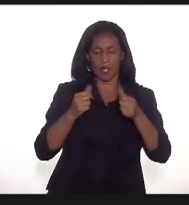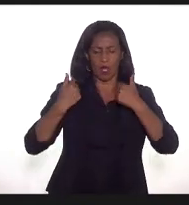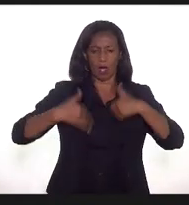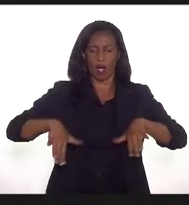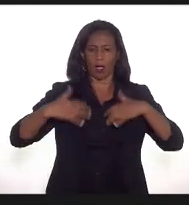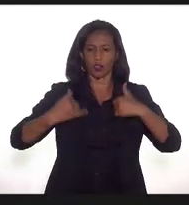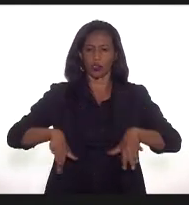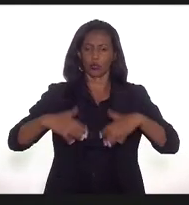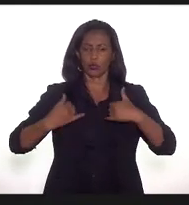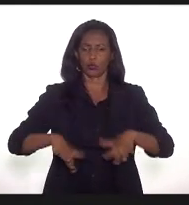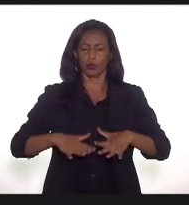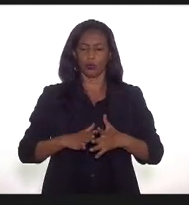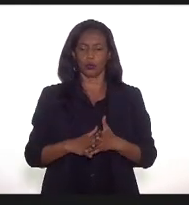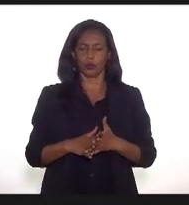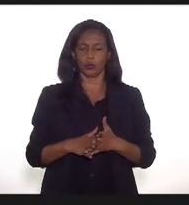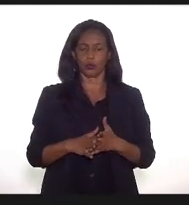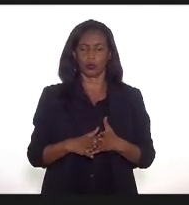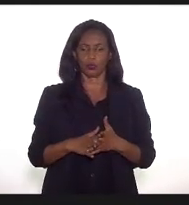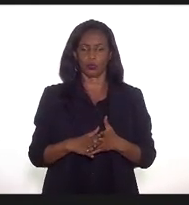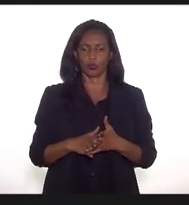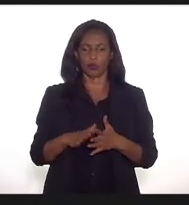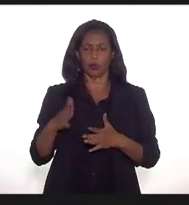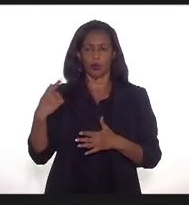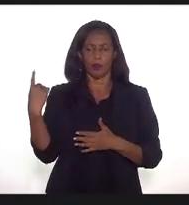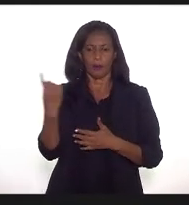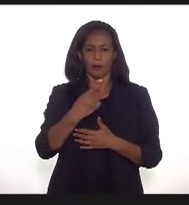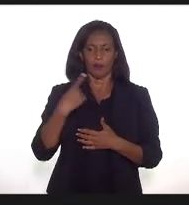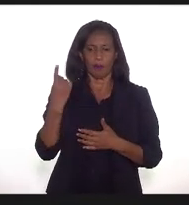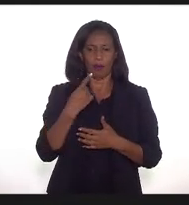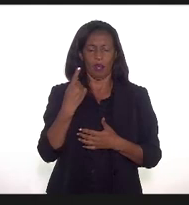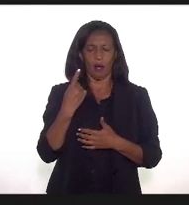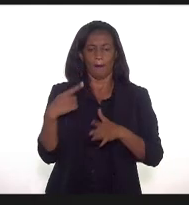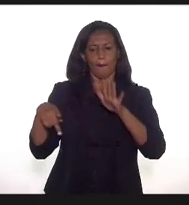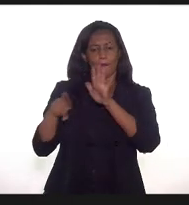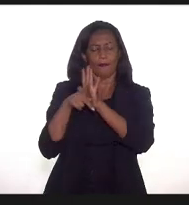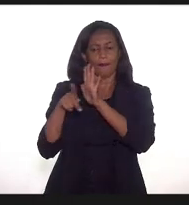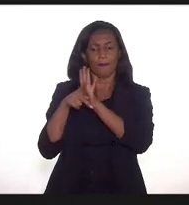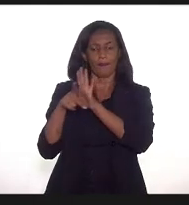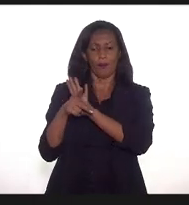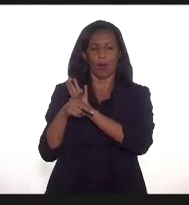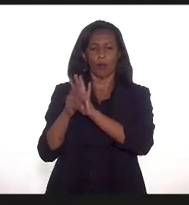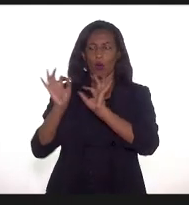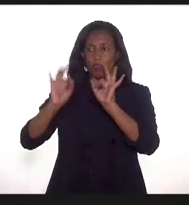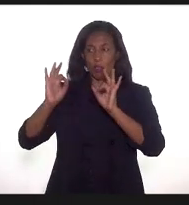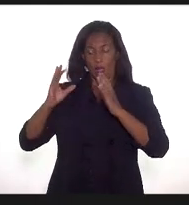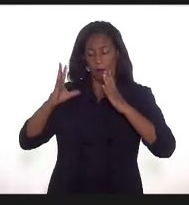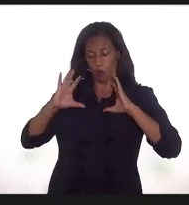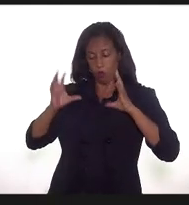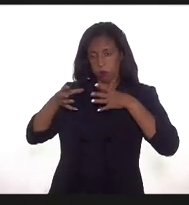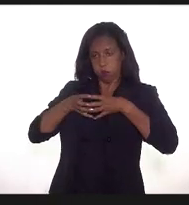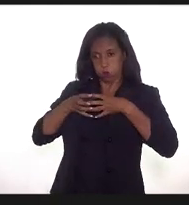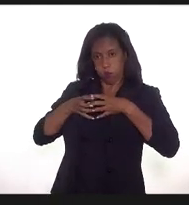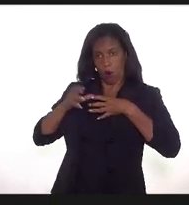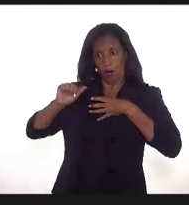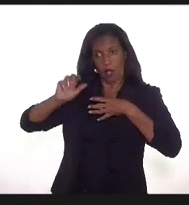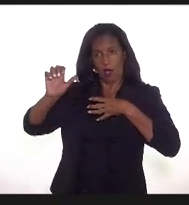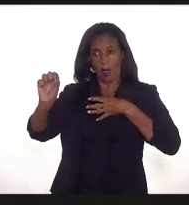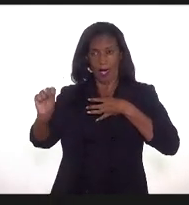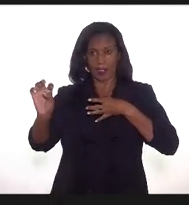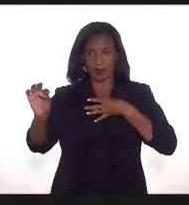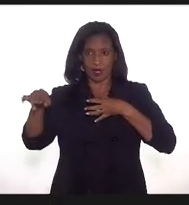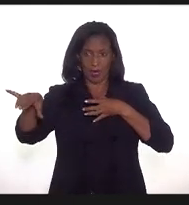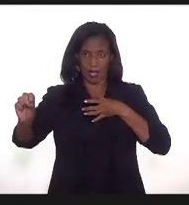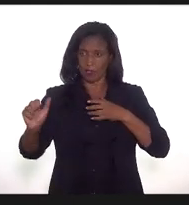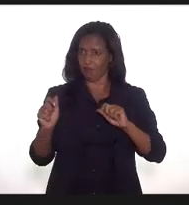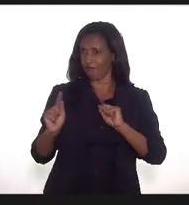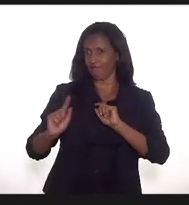vão acontecer. Não é uma questão, claramente, não é uma questão fazendária, nem para a gente, nem para a própria STN. E a STN, por conta